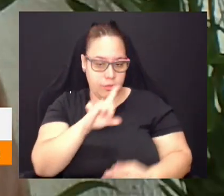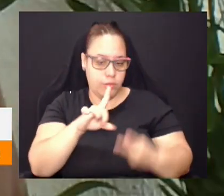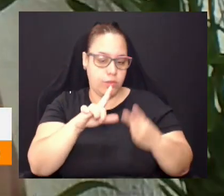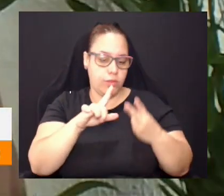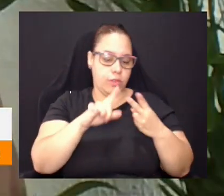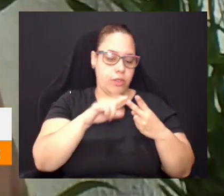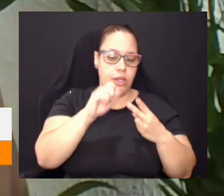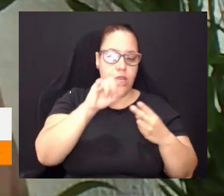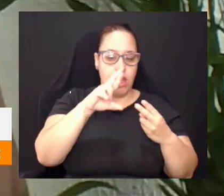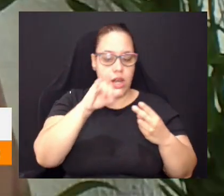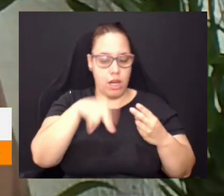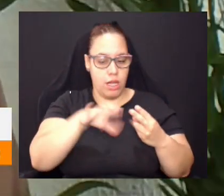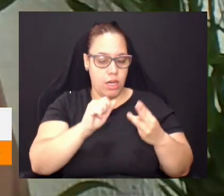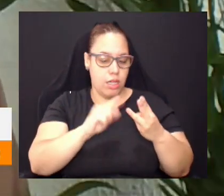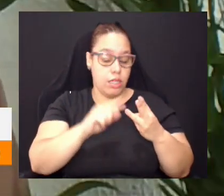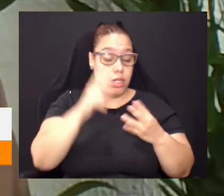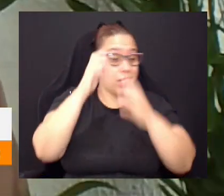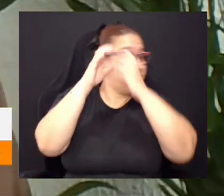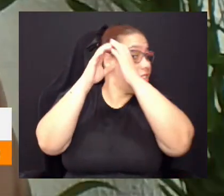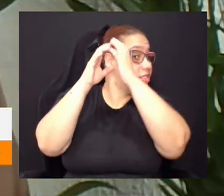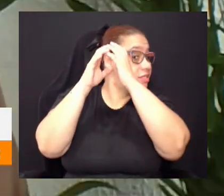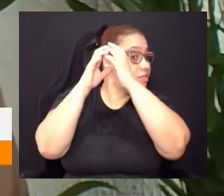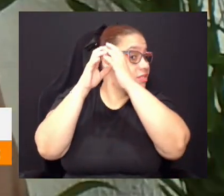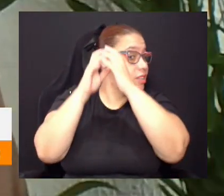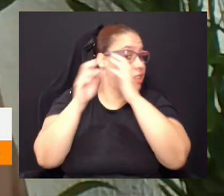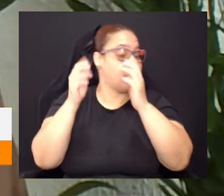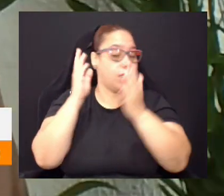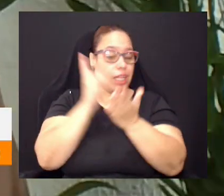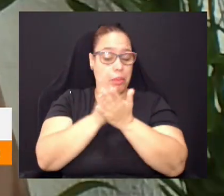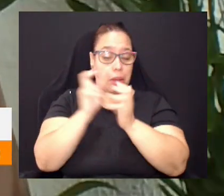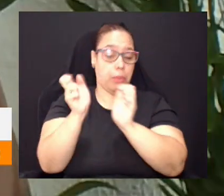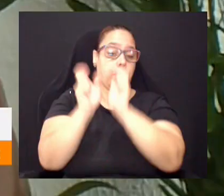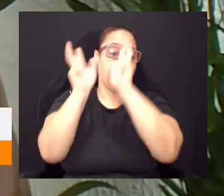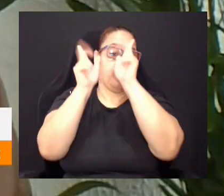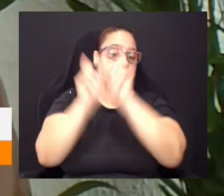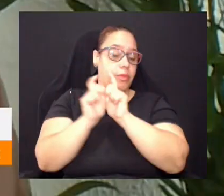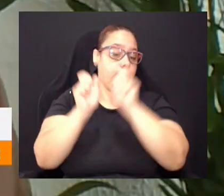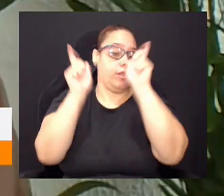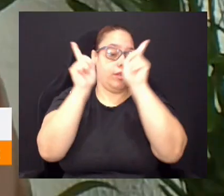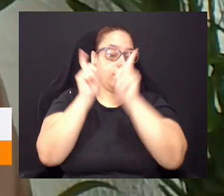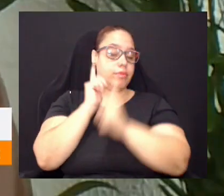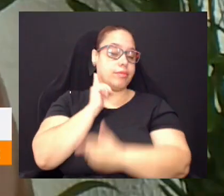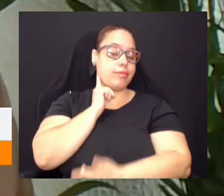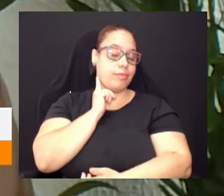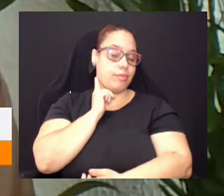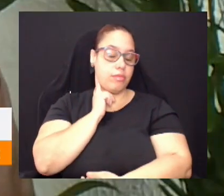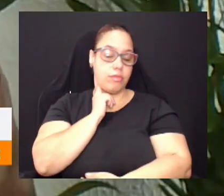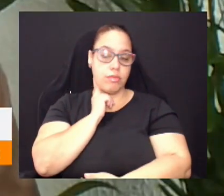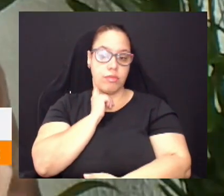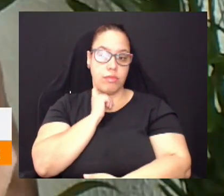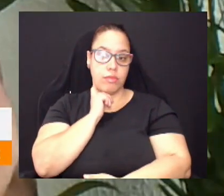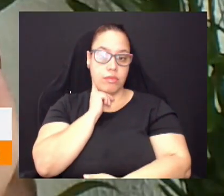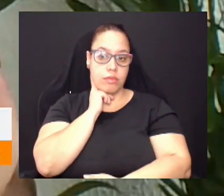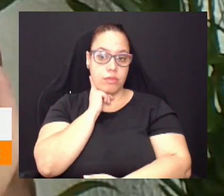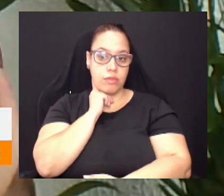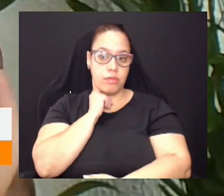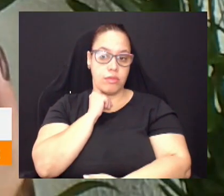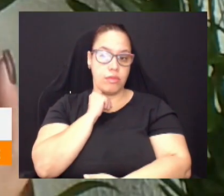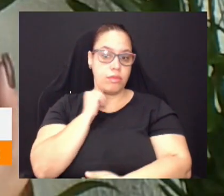esse cérebro ele fica hiperativado. E há, então, na descarga